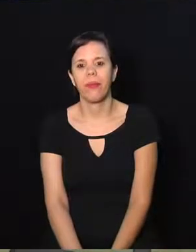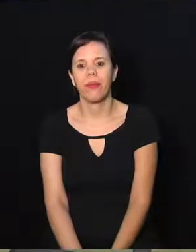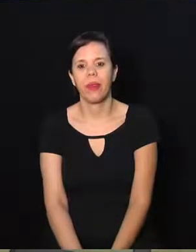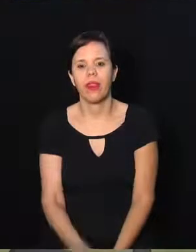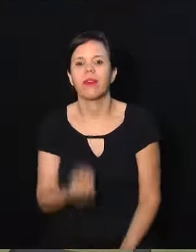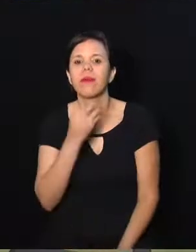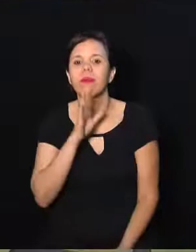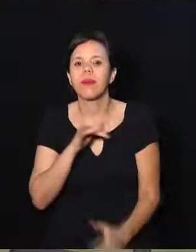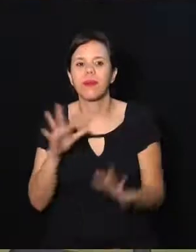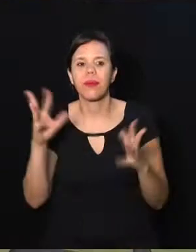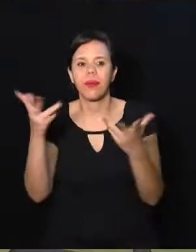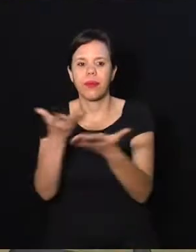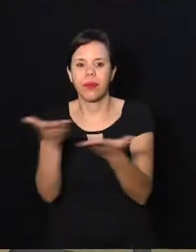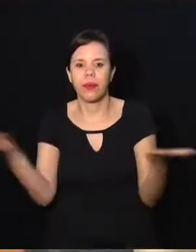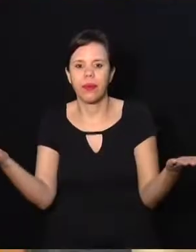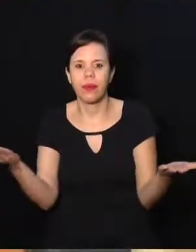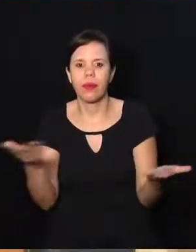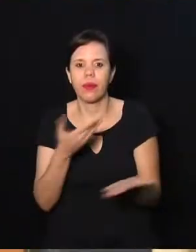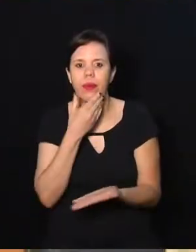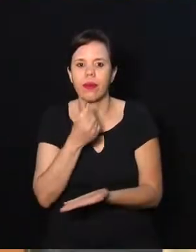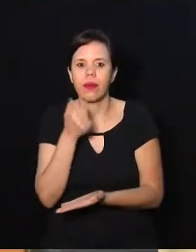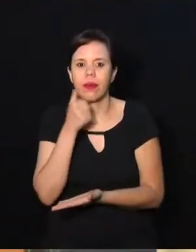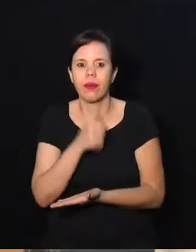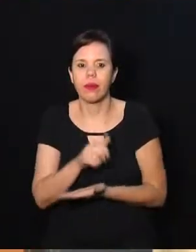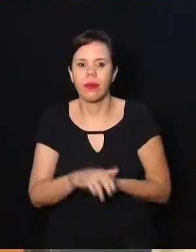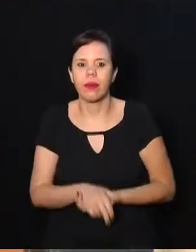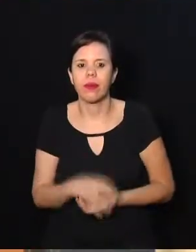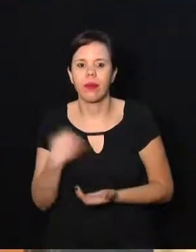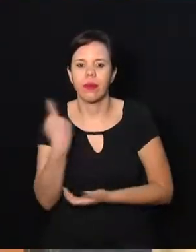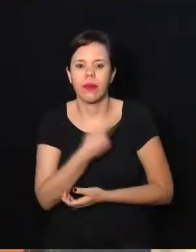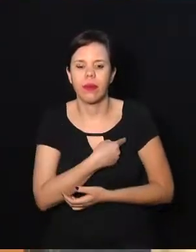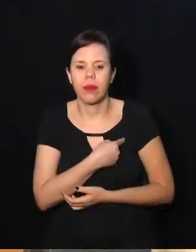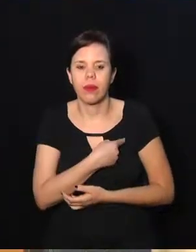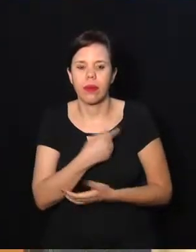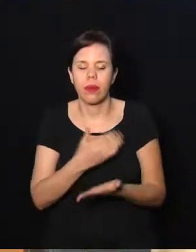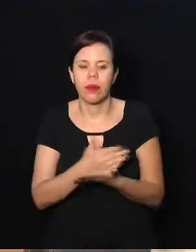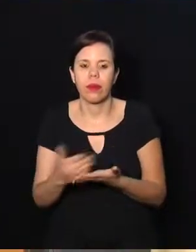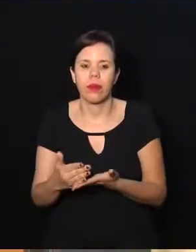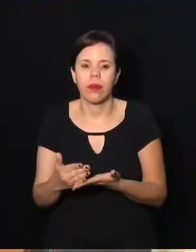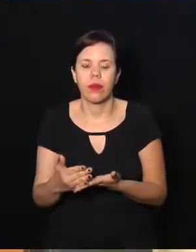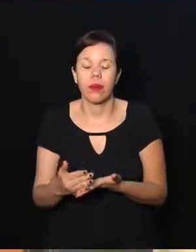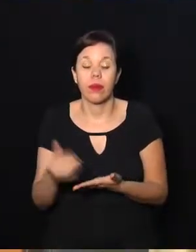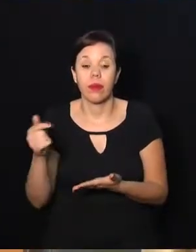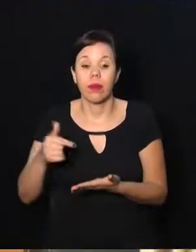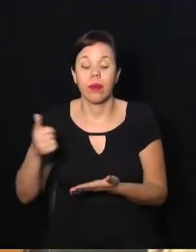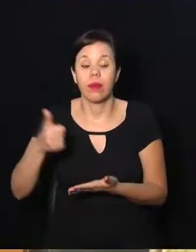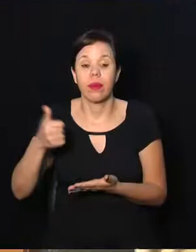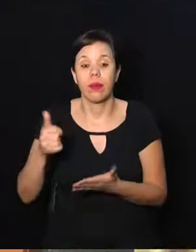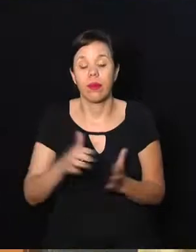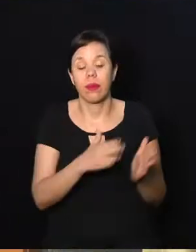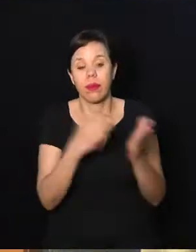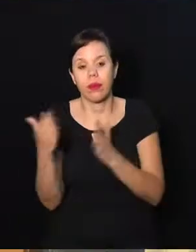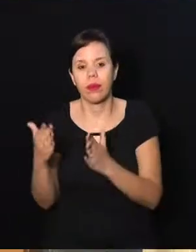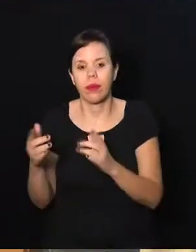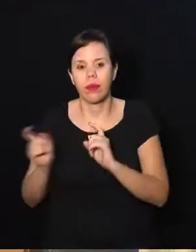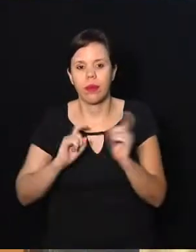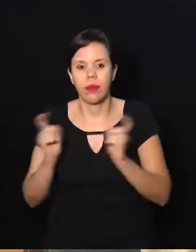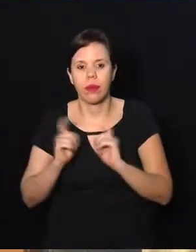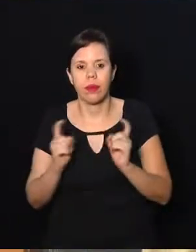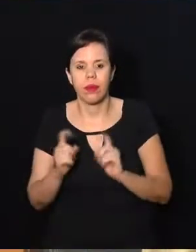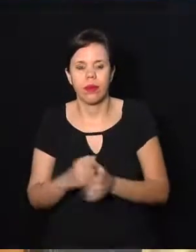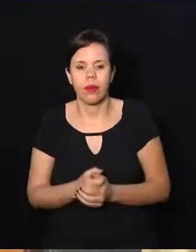Uma boa tarde a todos e a todas. Nós estamos iniciando a primeira parte dessa sessão, onde